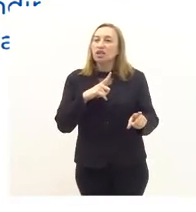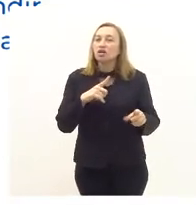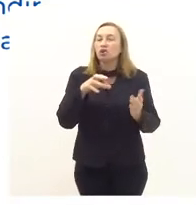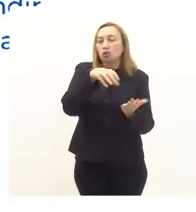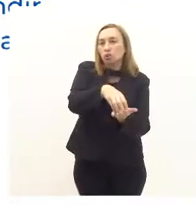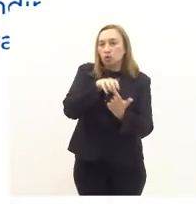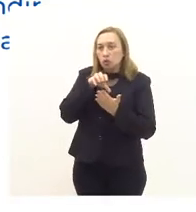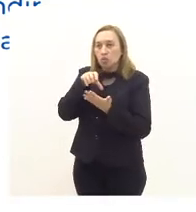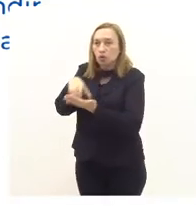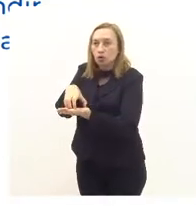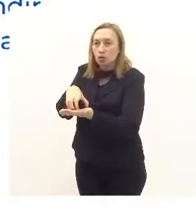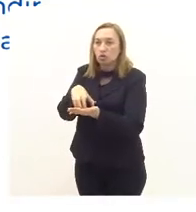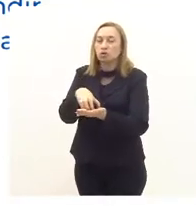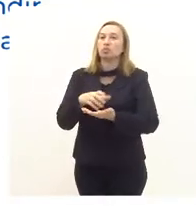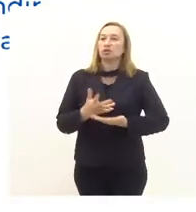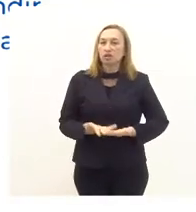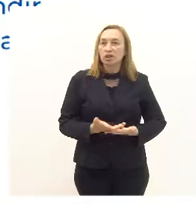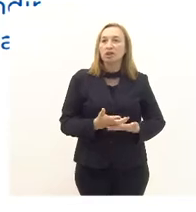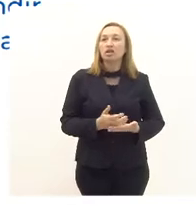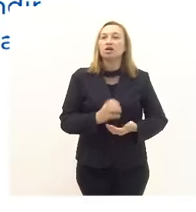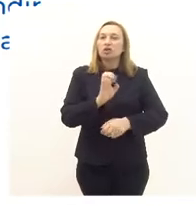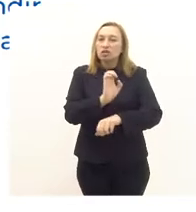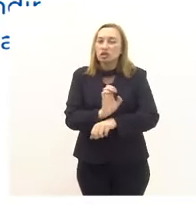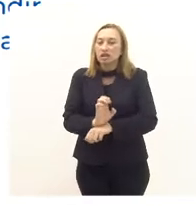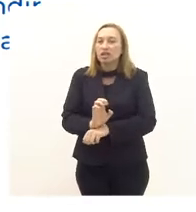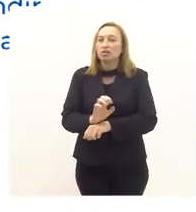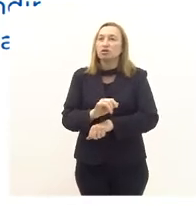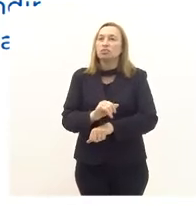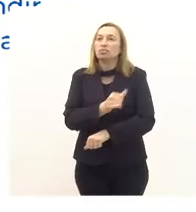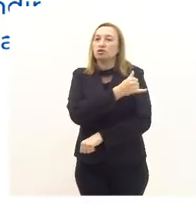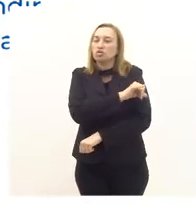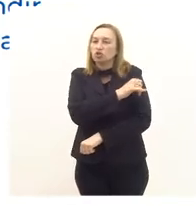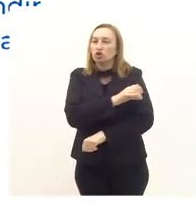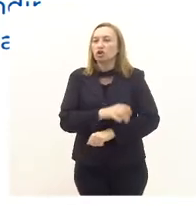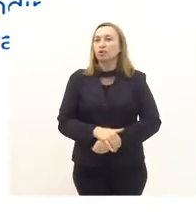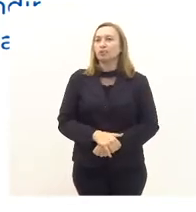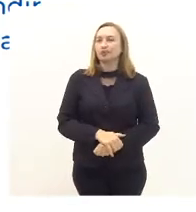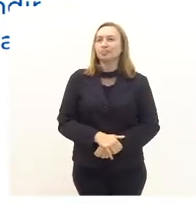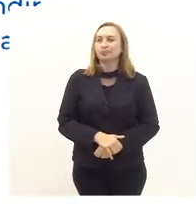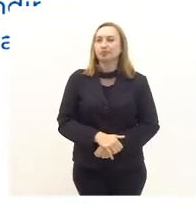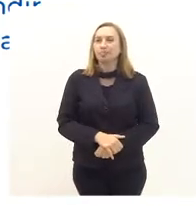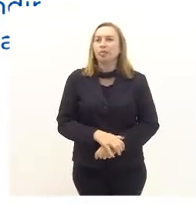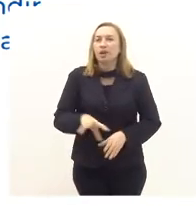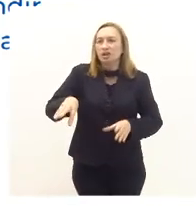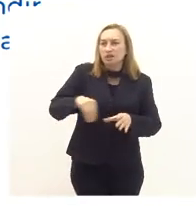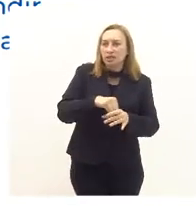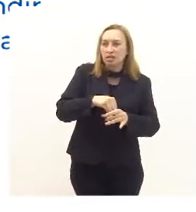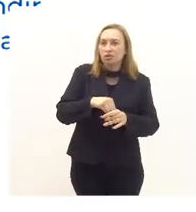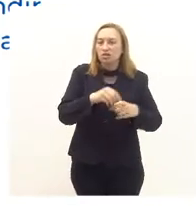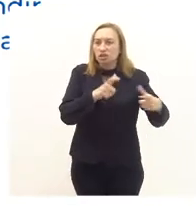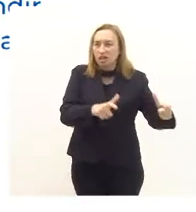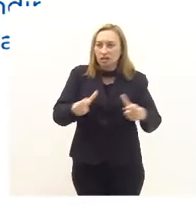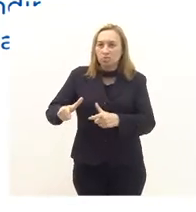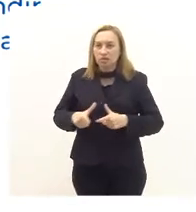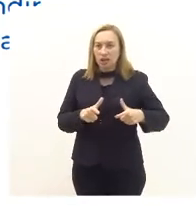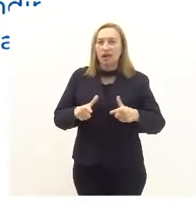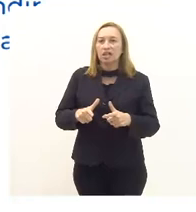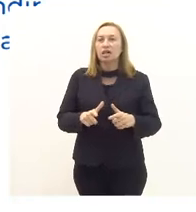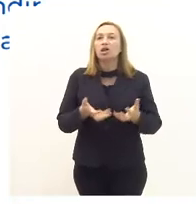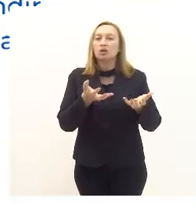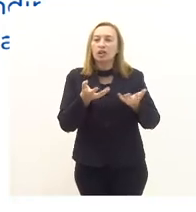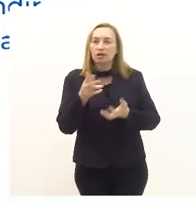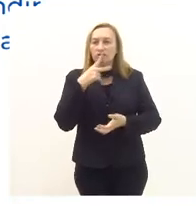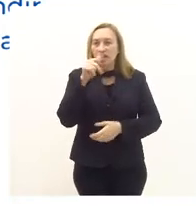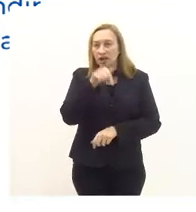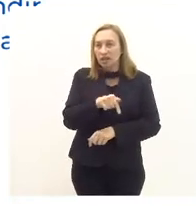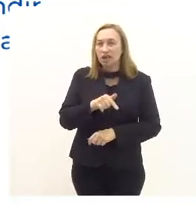atendimento descentralizados, né, que também são importantes dentro das suas regiões. E aí eu quero cravar